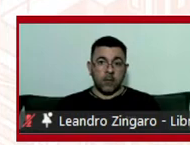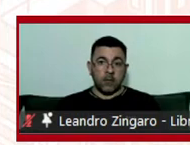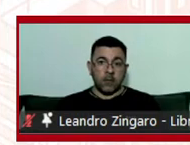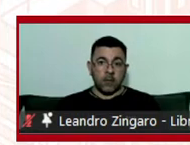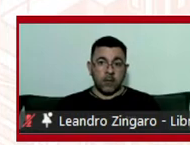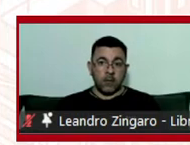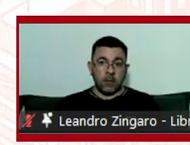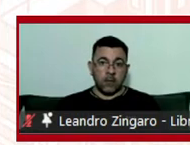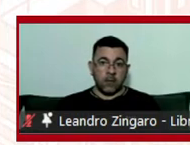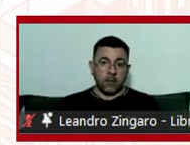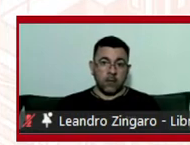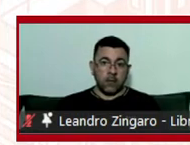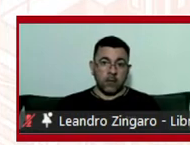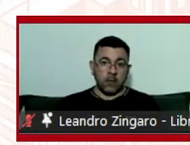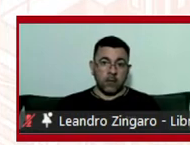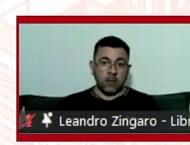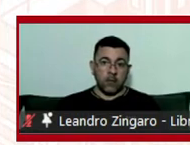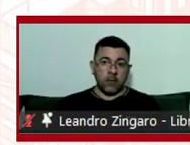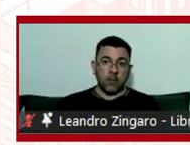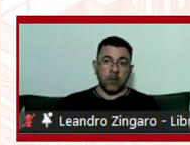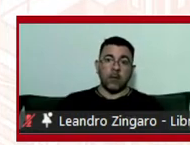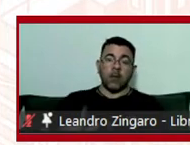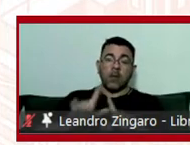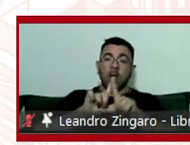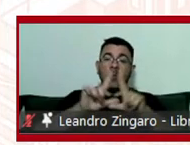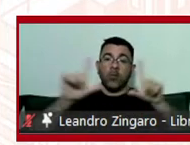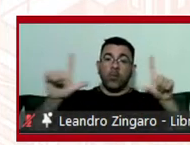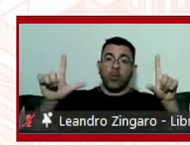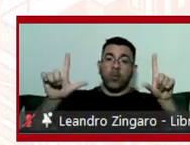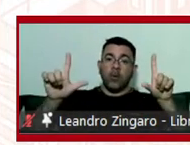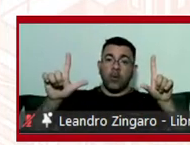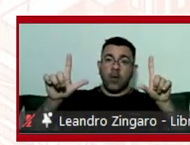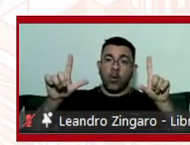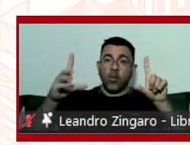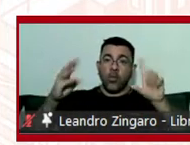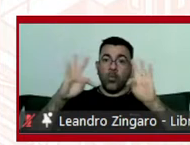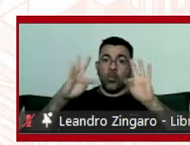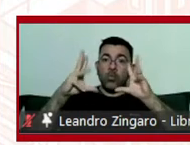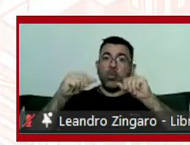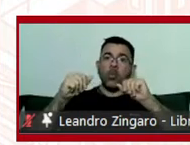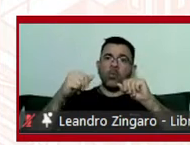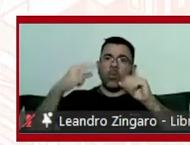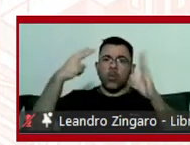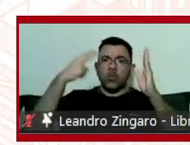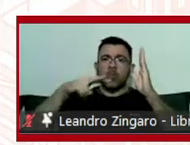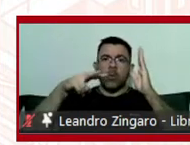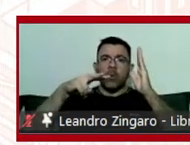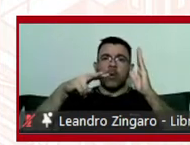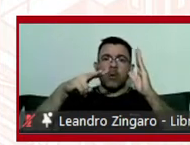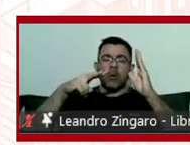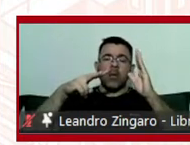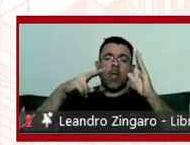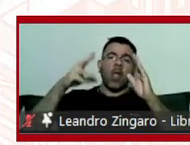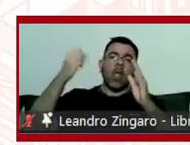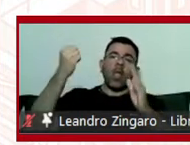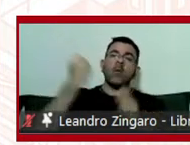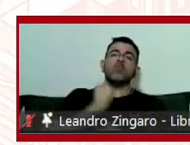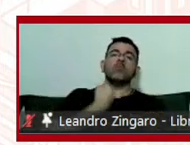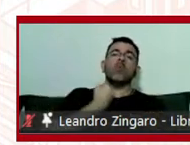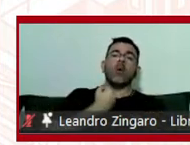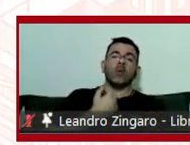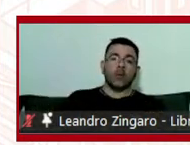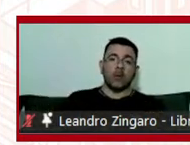arranjador locação de equipamentos cantor de festas Tá vendo você vê tudo na hora e vê a avaliação dessas pessoas essa essa